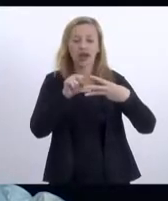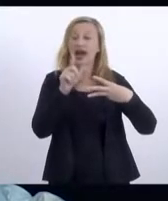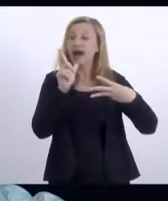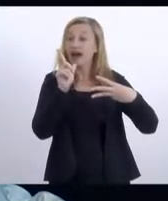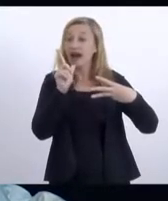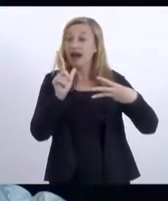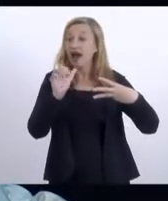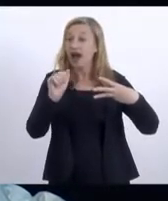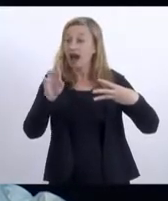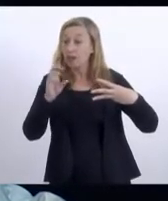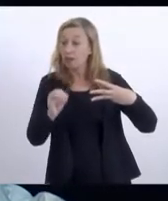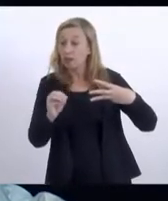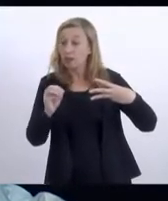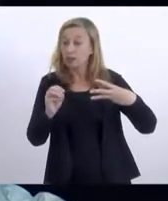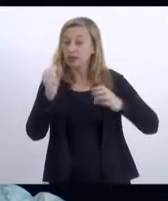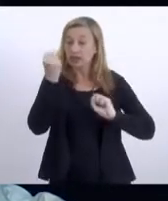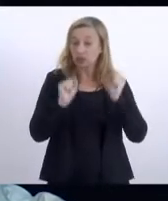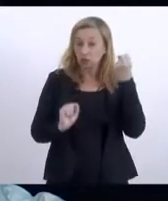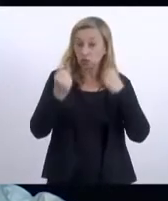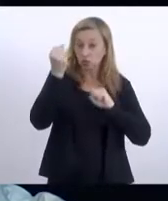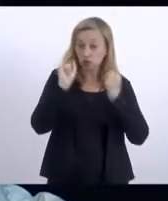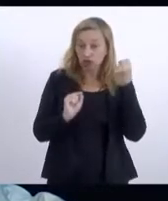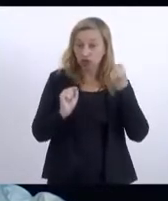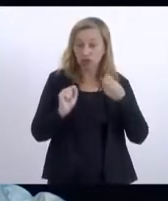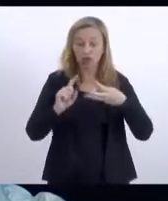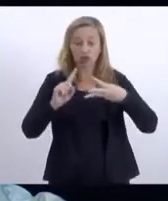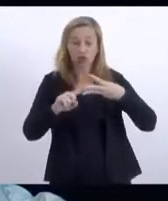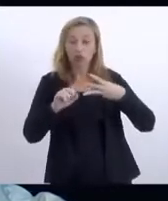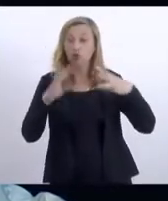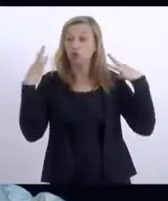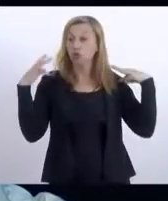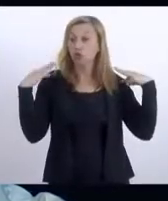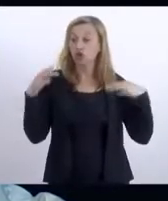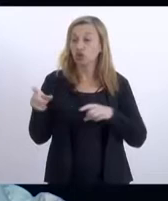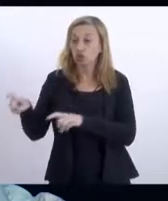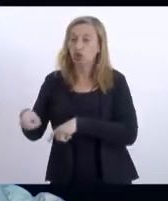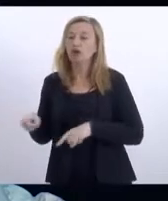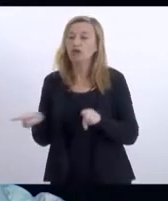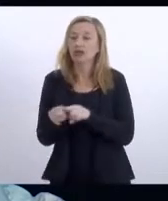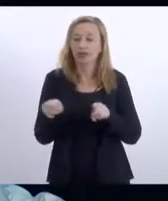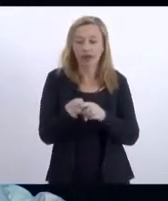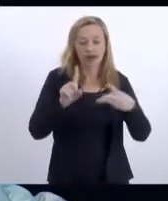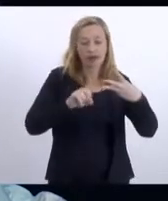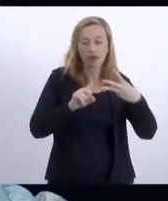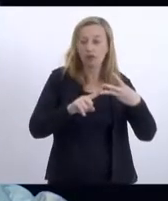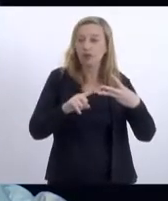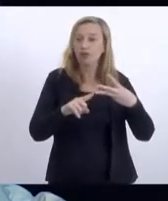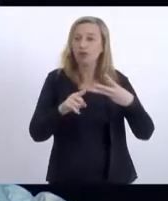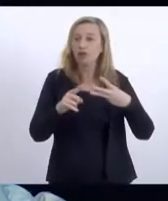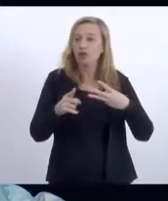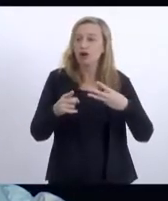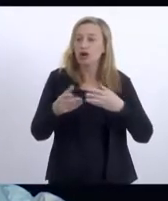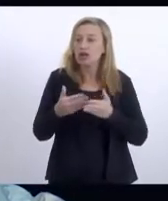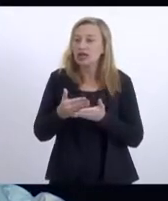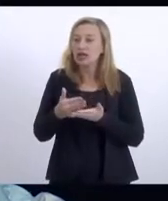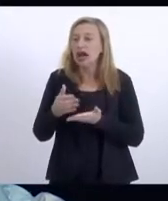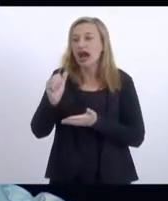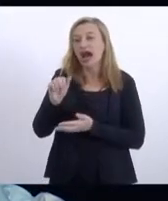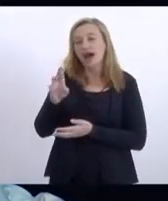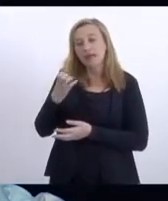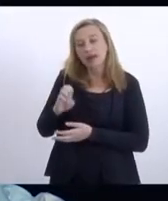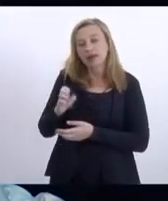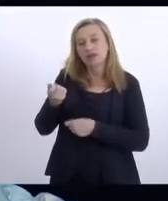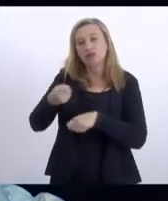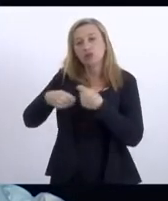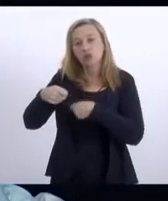agroindústria, o turismo rural e o agronegócio. O